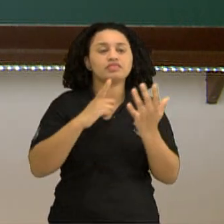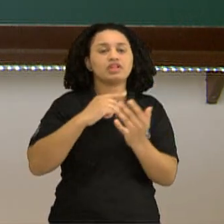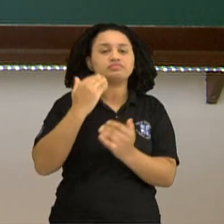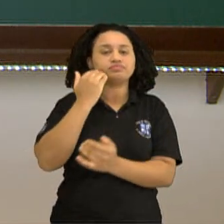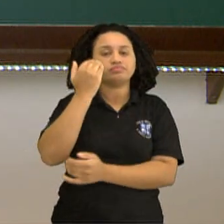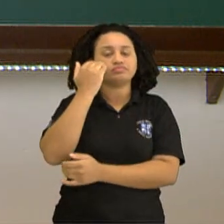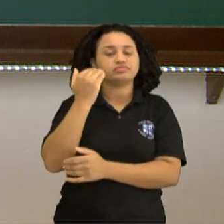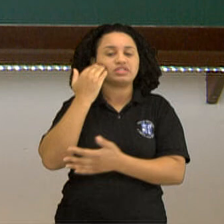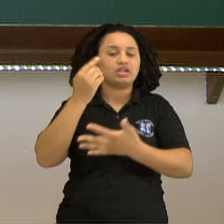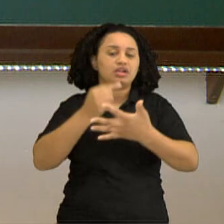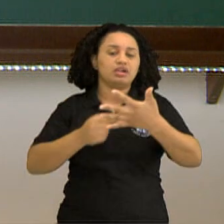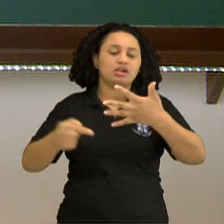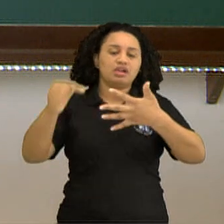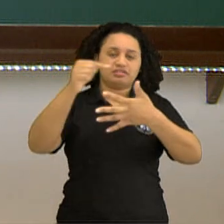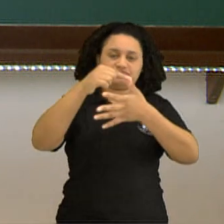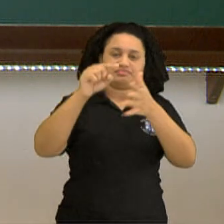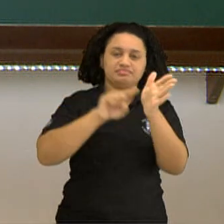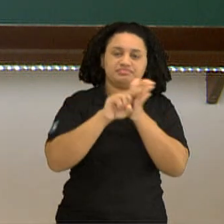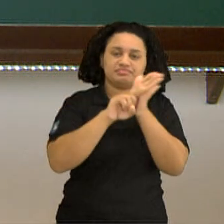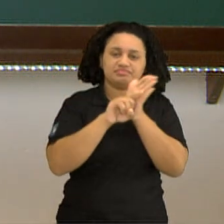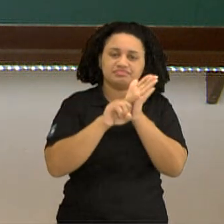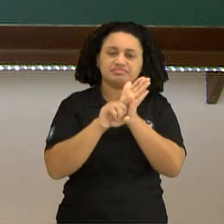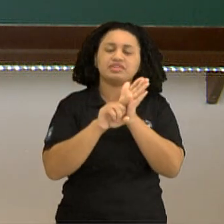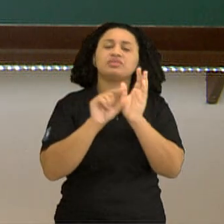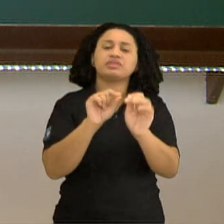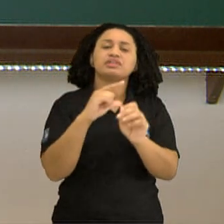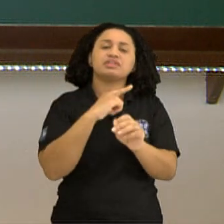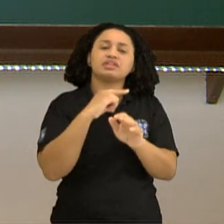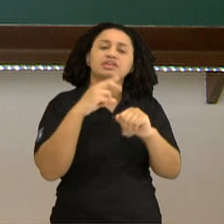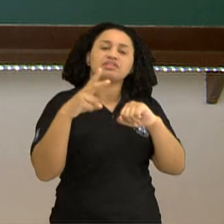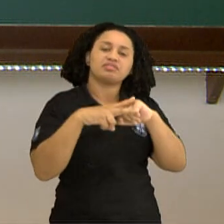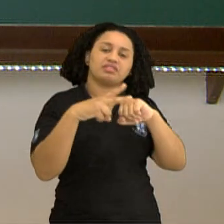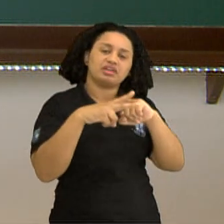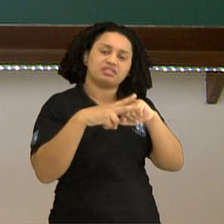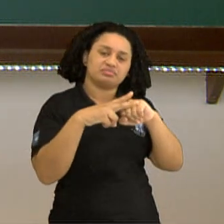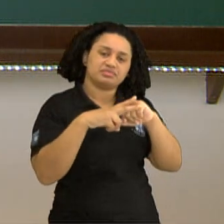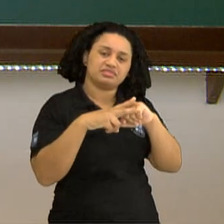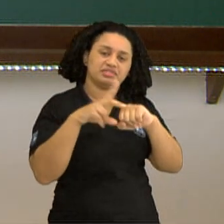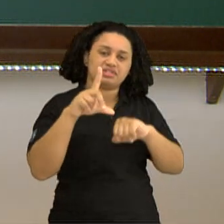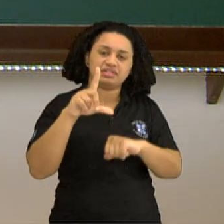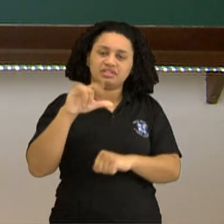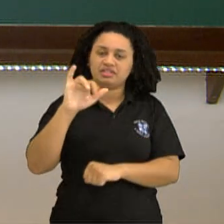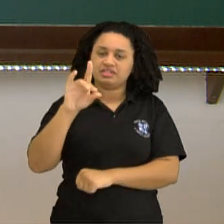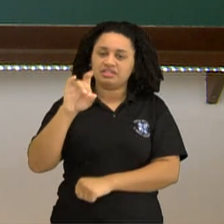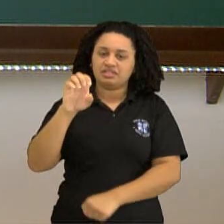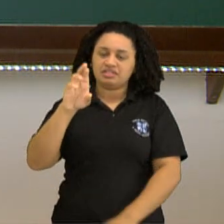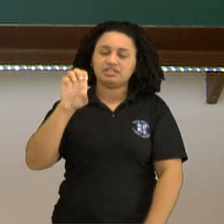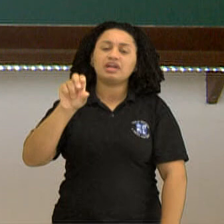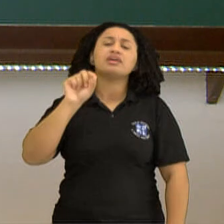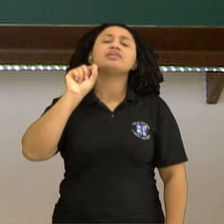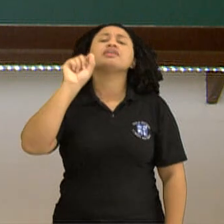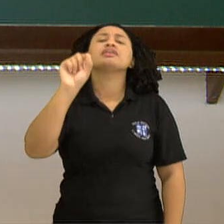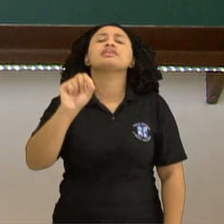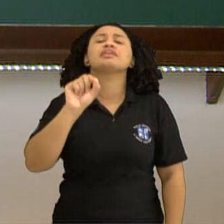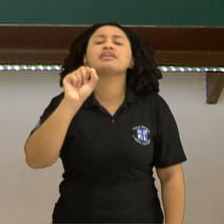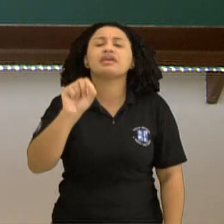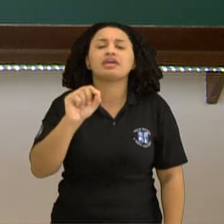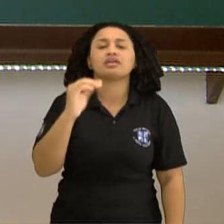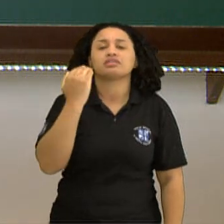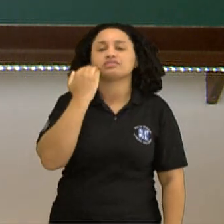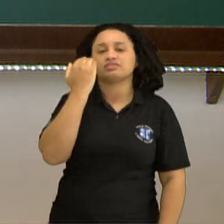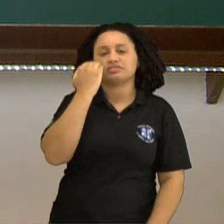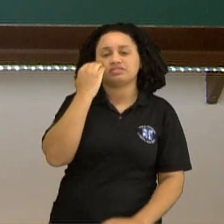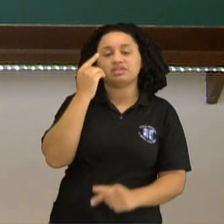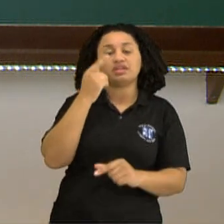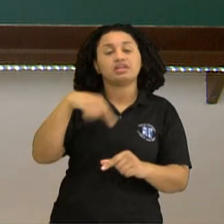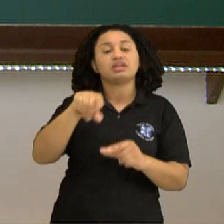adolescentes lideram o ranking, eu tenho um verbo, lideram. Quem lideram? Os adolescentes. E o que eles